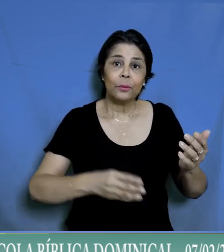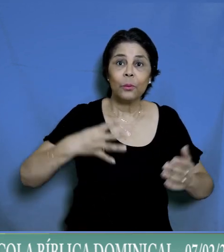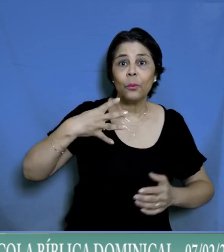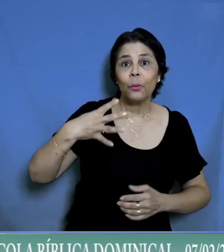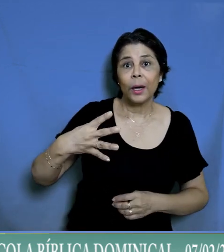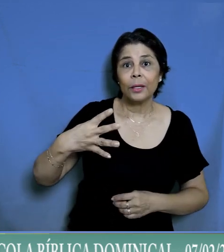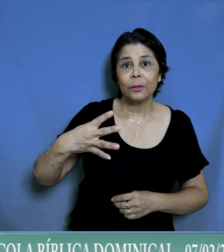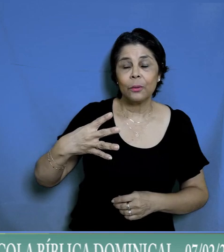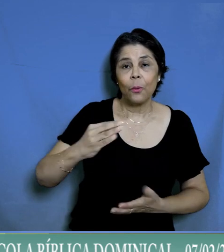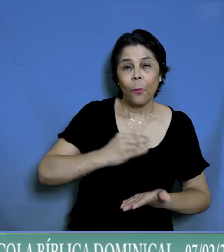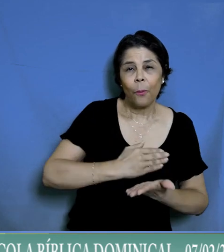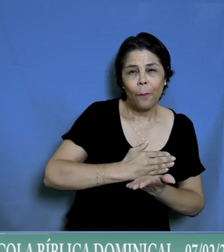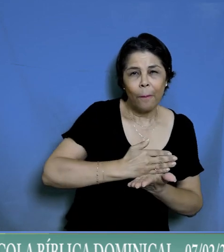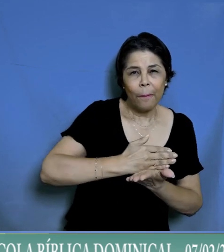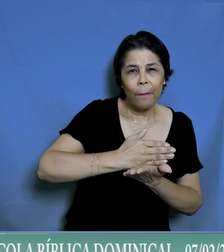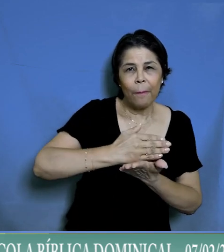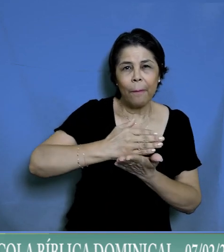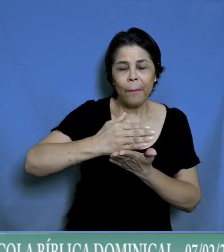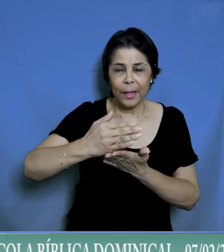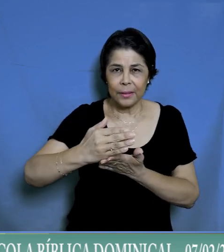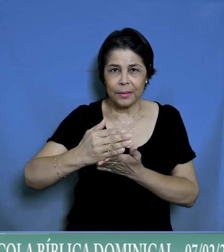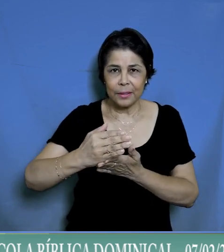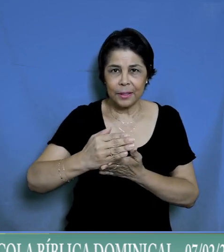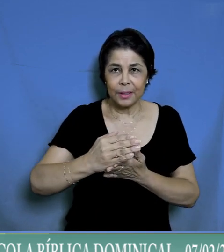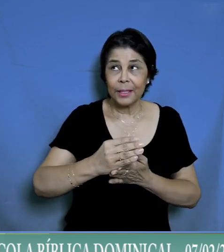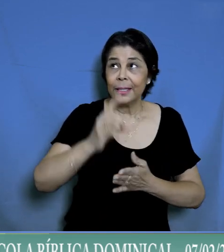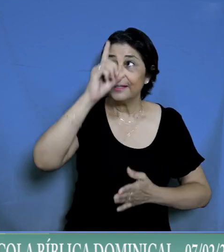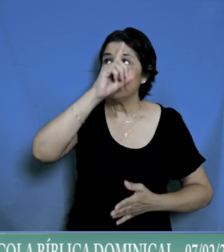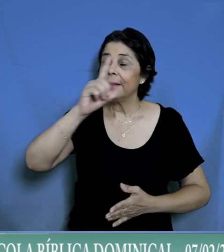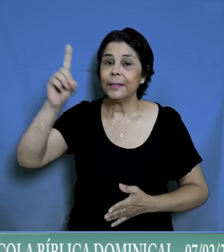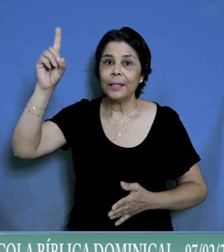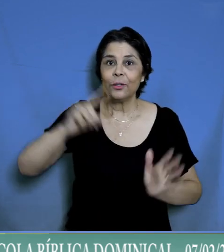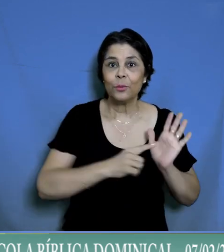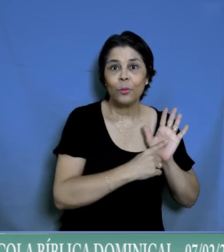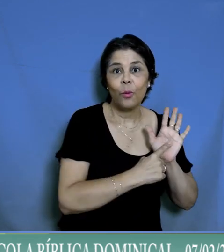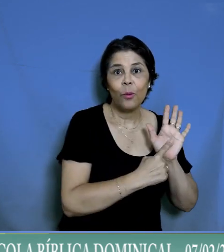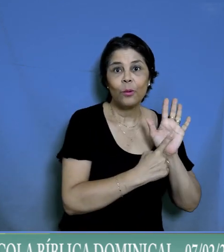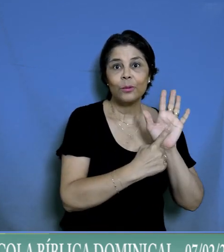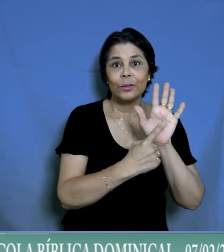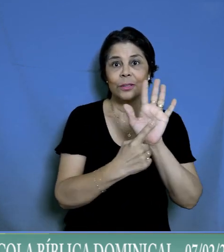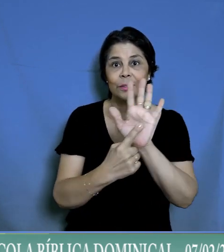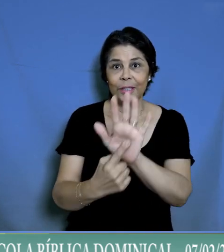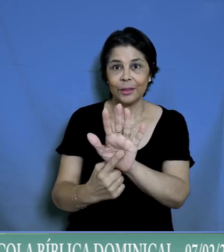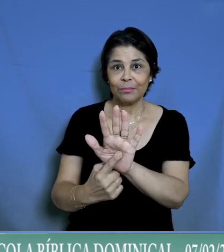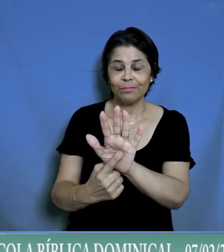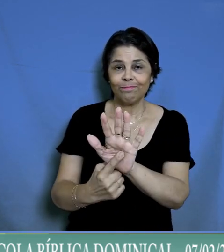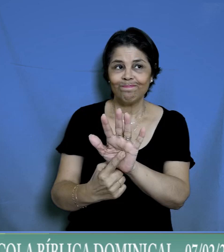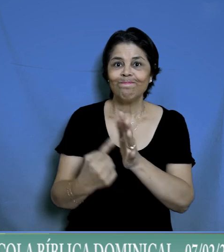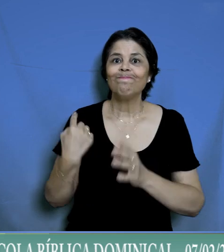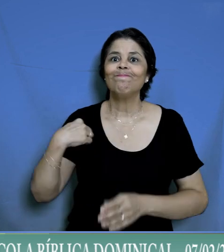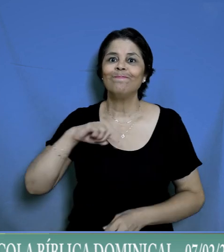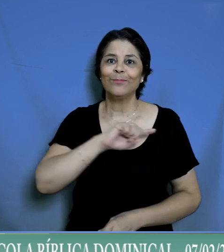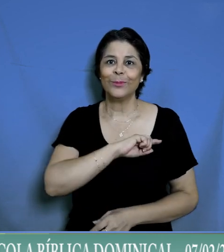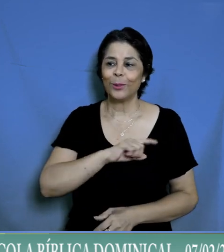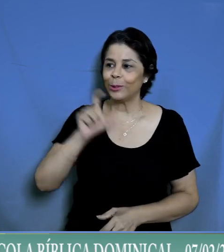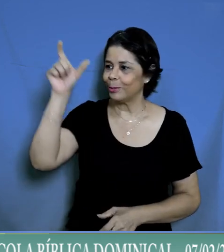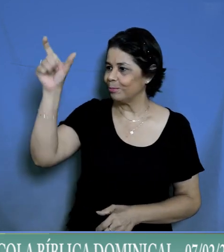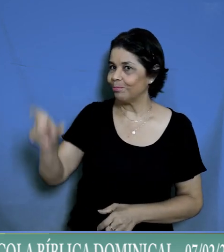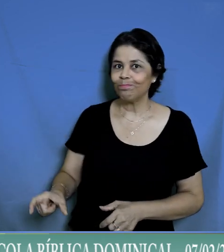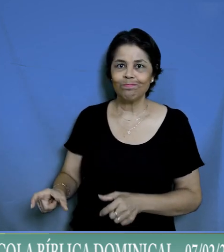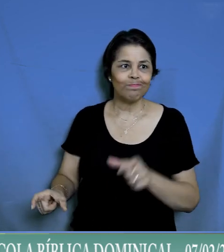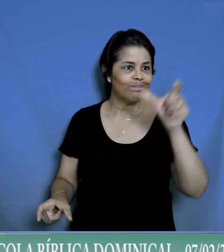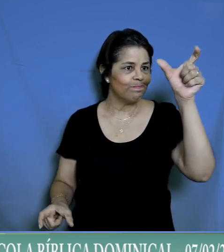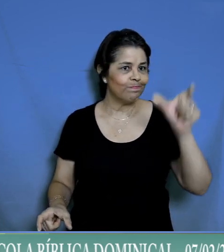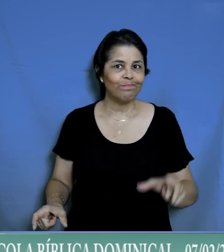fazendo. A partir do capítulo 4 ele mostra a gente como cidadão, que andeis de modo digno, é a palavra